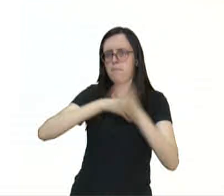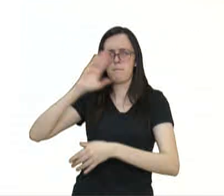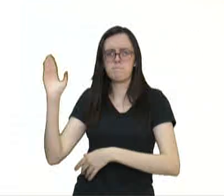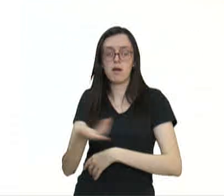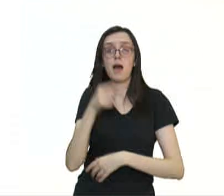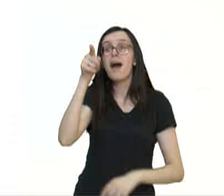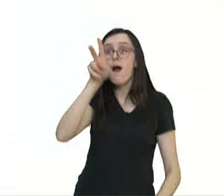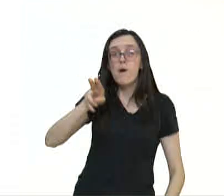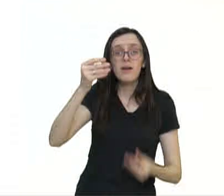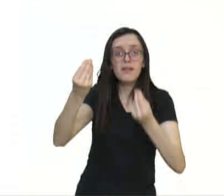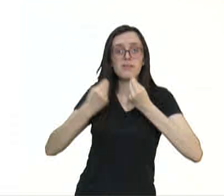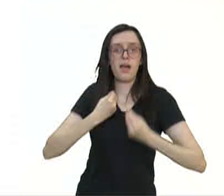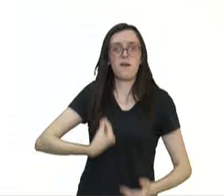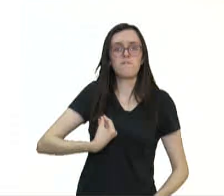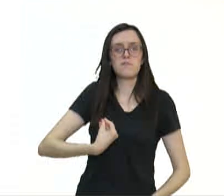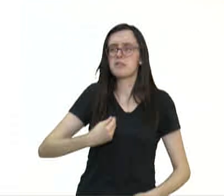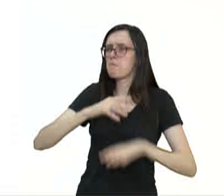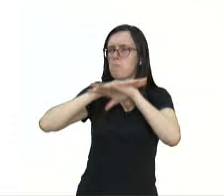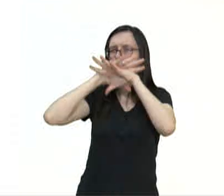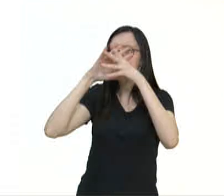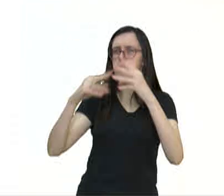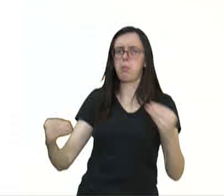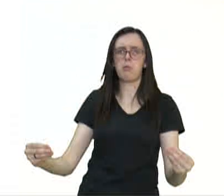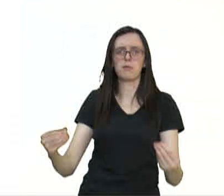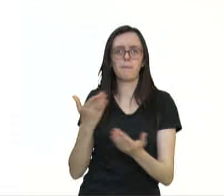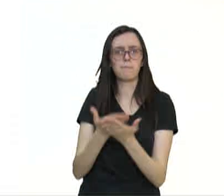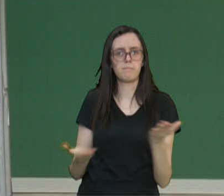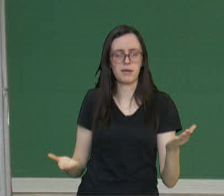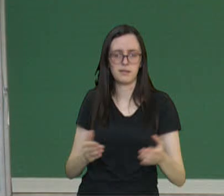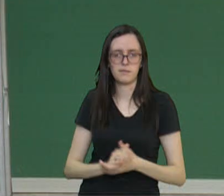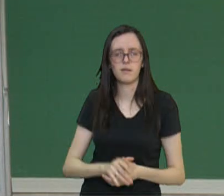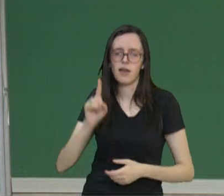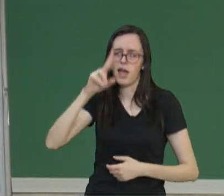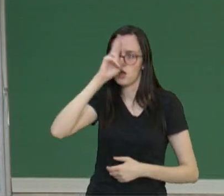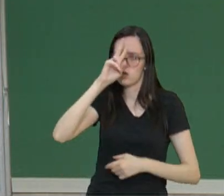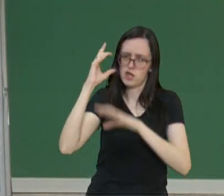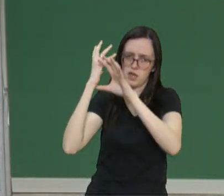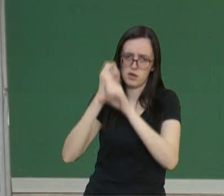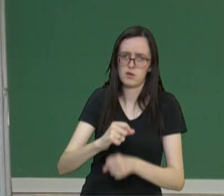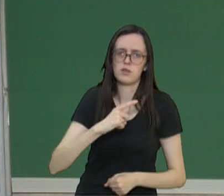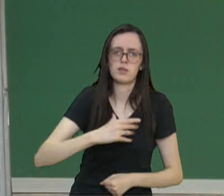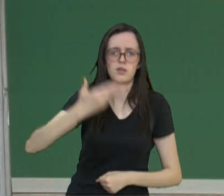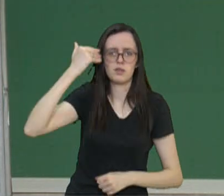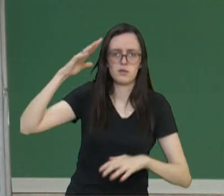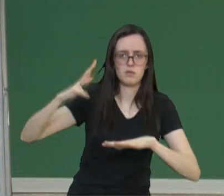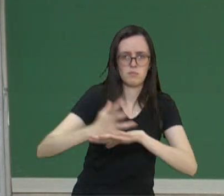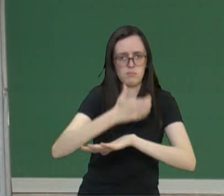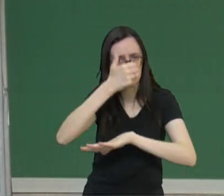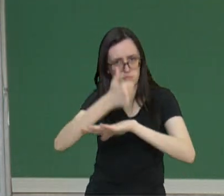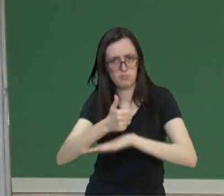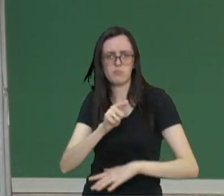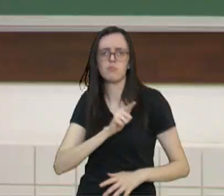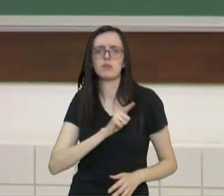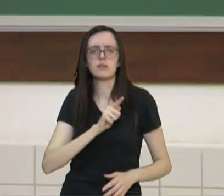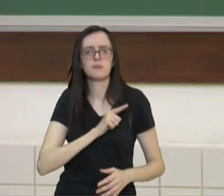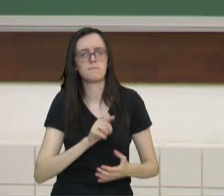utilizam como forma de sobrevivência. Então, um pouquinho historicamente, né? Desde a colonização,